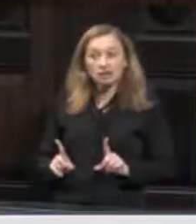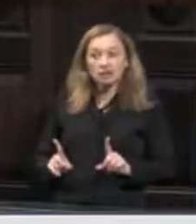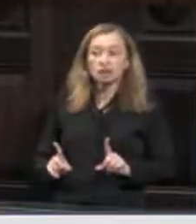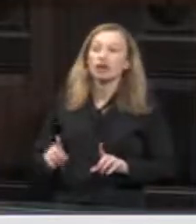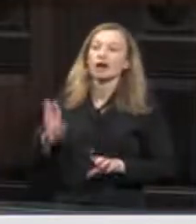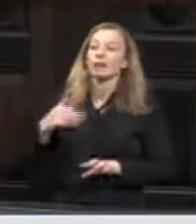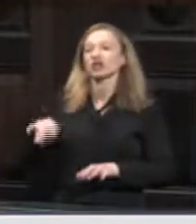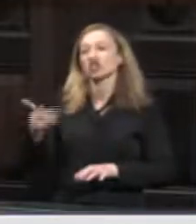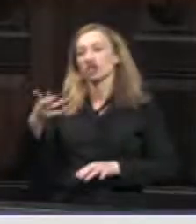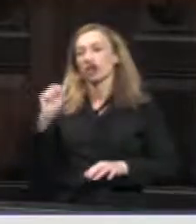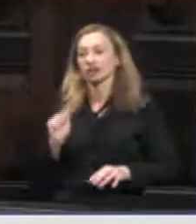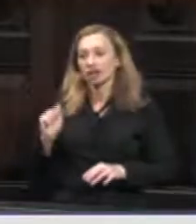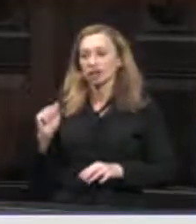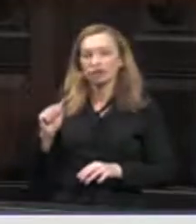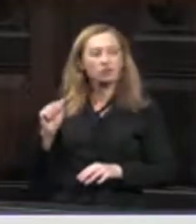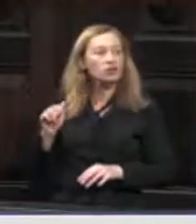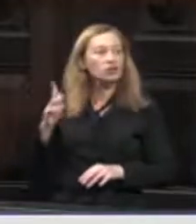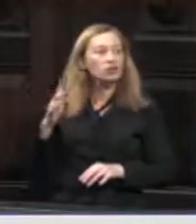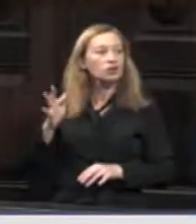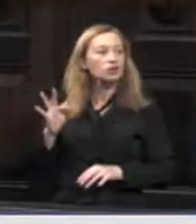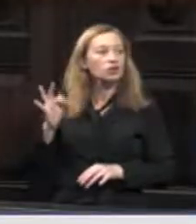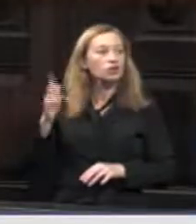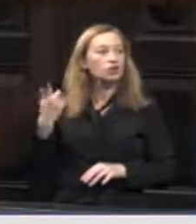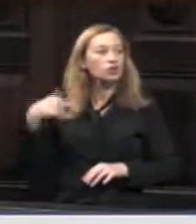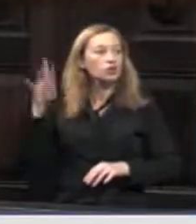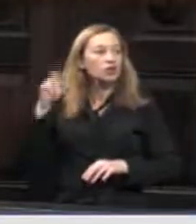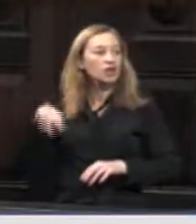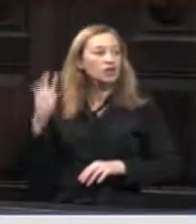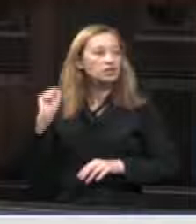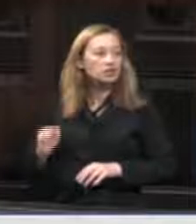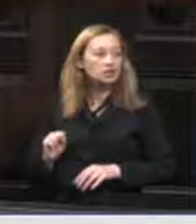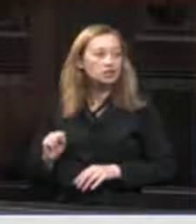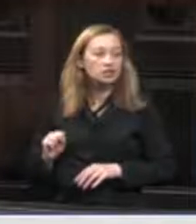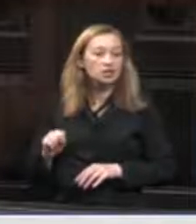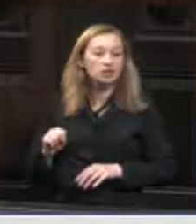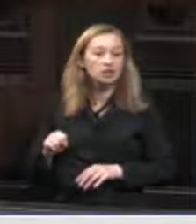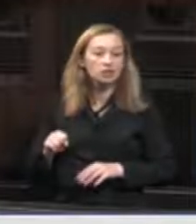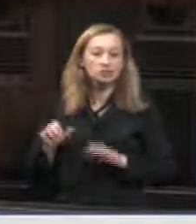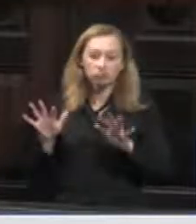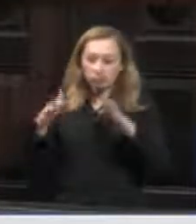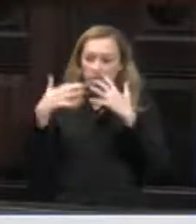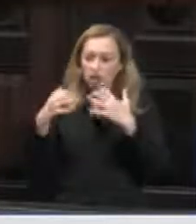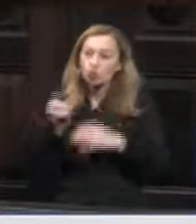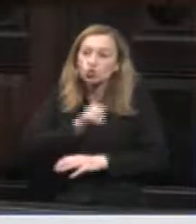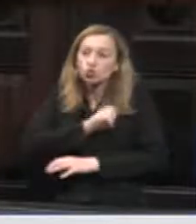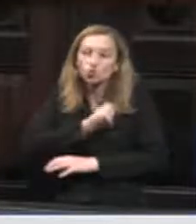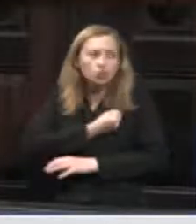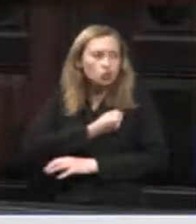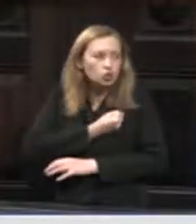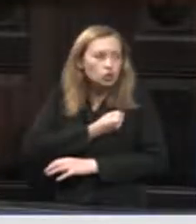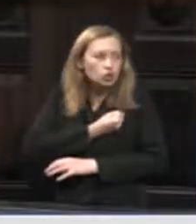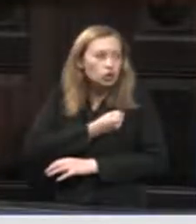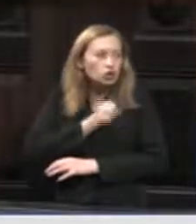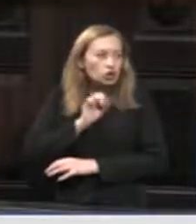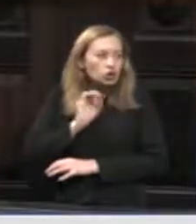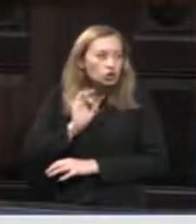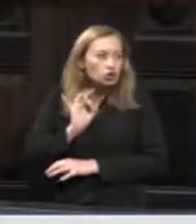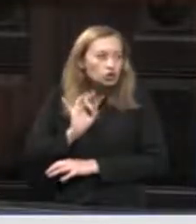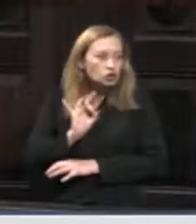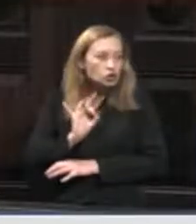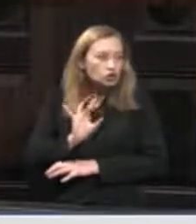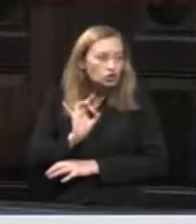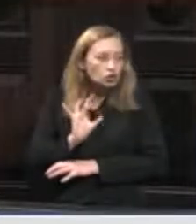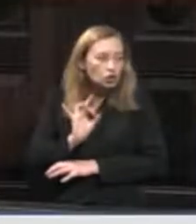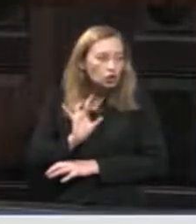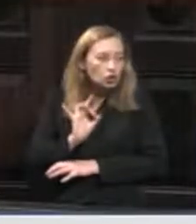Fluminense, para os senhores deputados, senhoras deputadas terem ideia dos números, sofre uma discriminação, presidente, muito